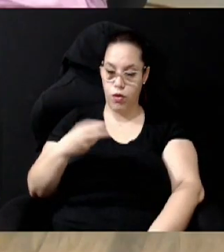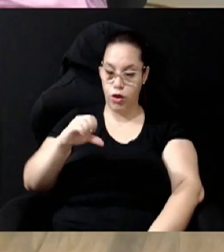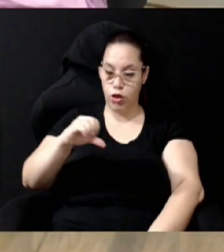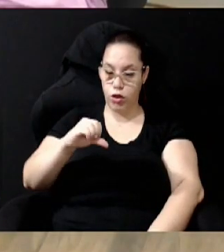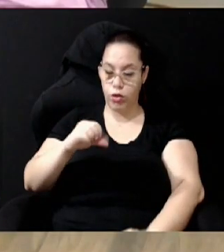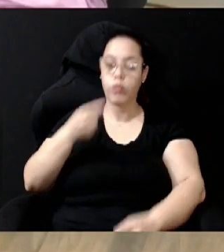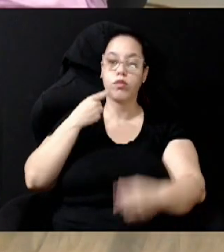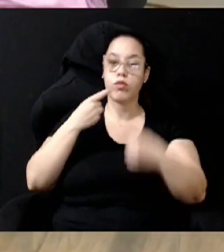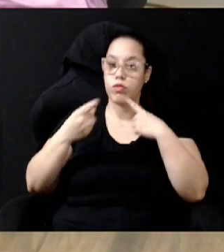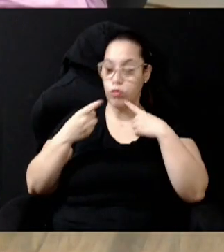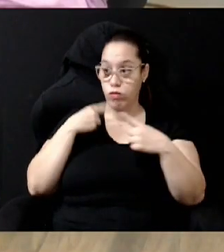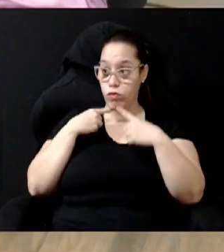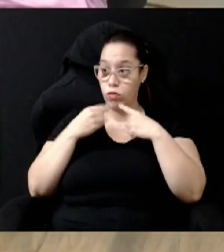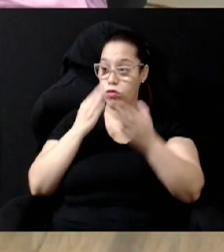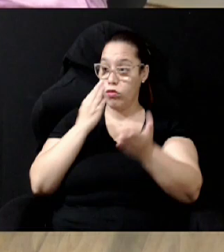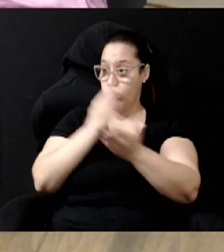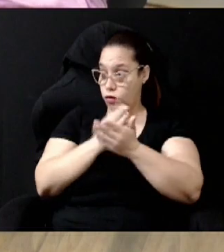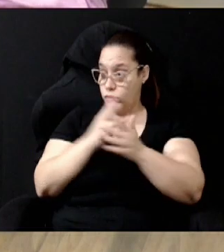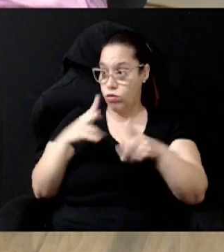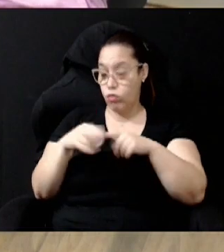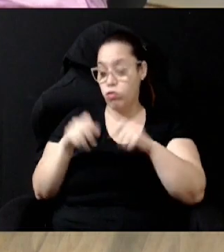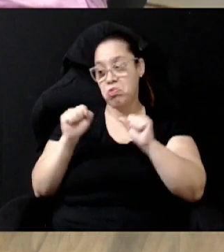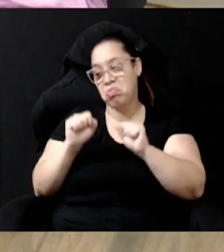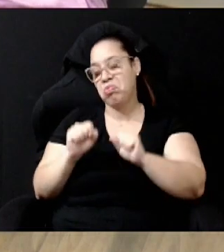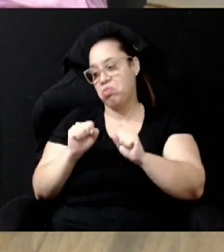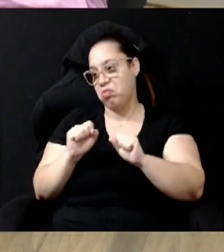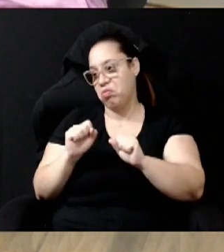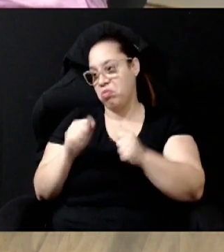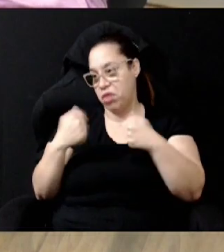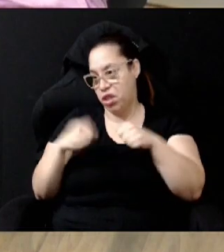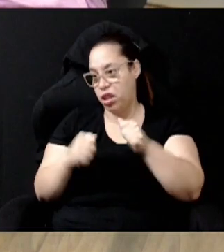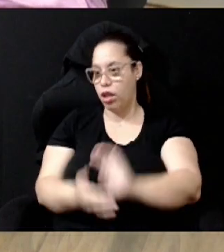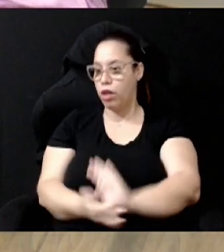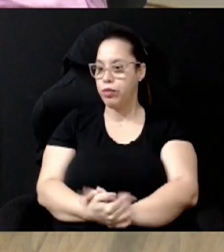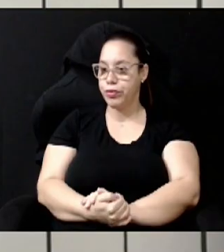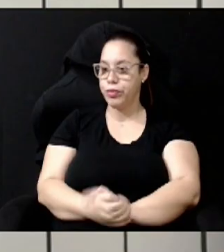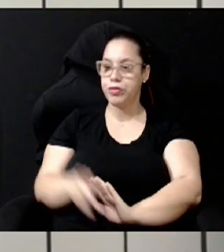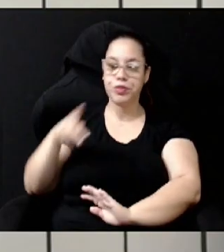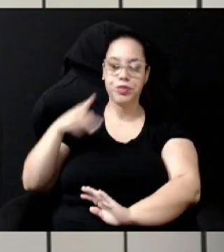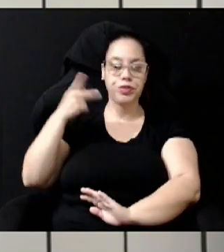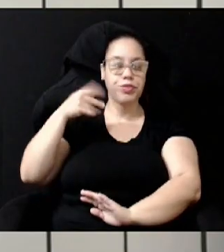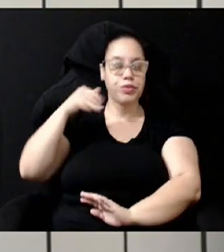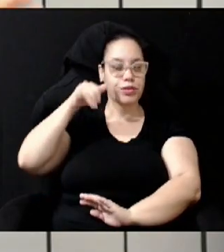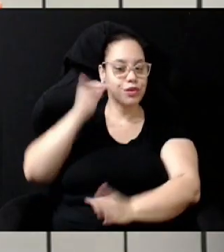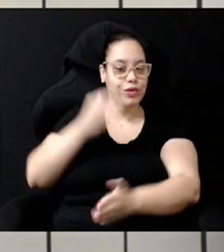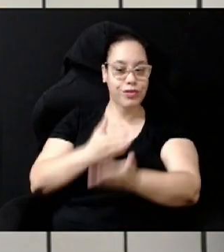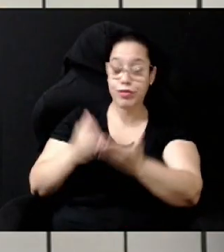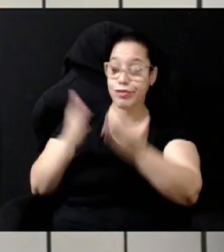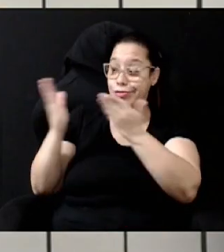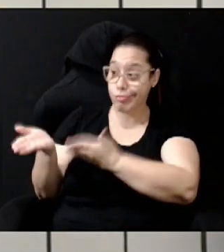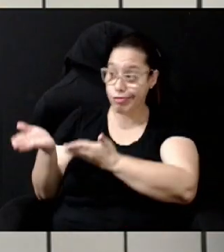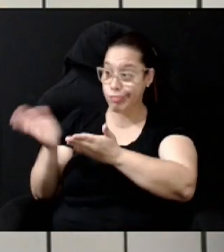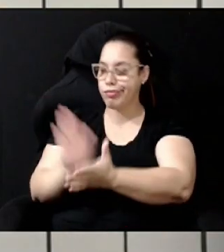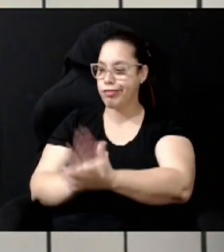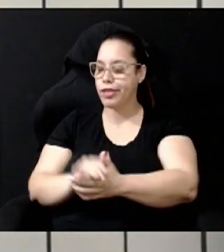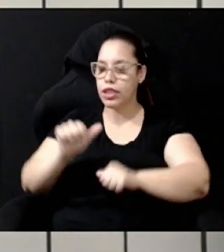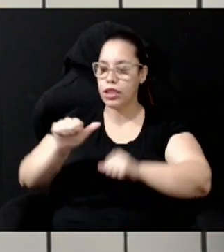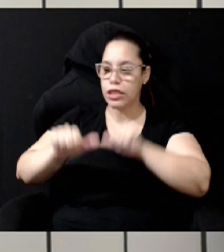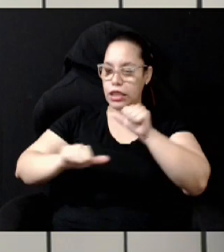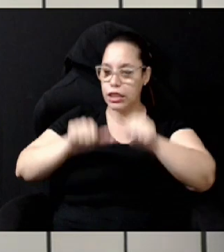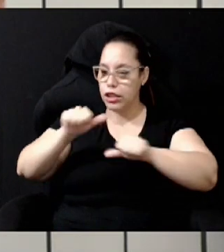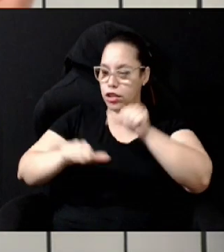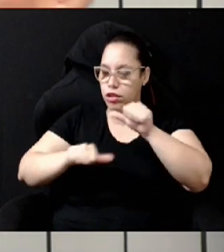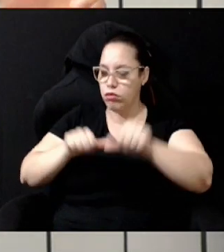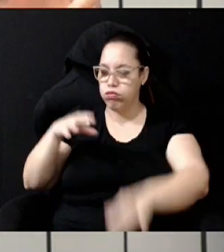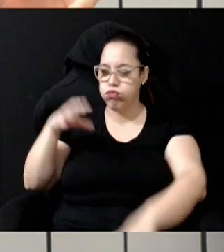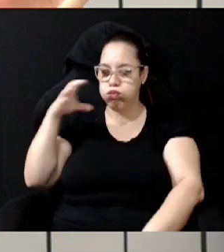as interrupções apenas quando o necessário. Vereador Paulo Búfalo, começo com o senhor. Mudança no clima com os